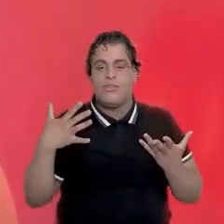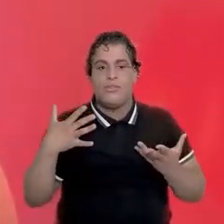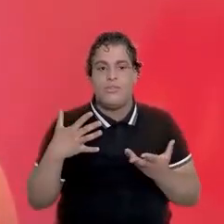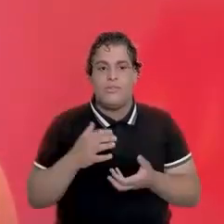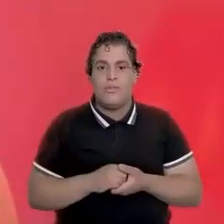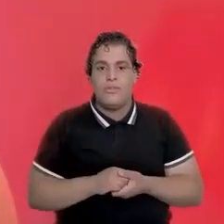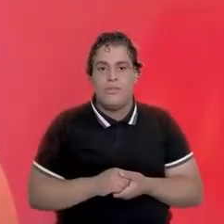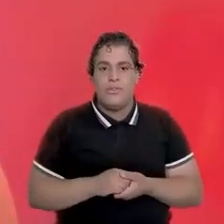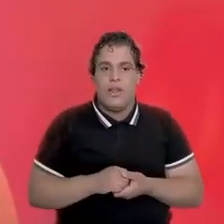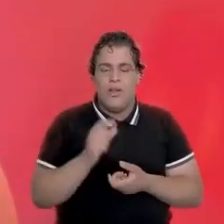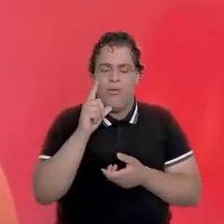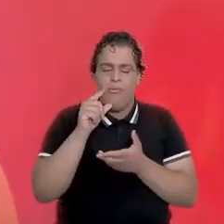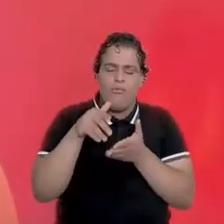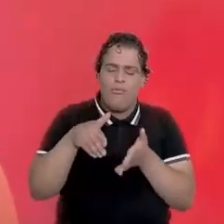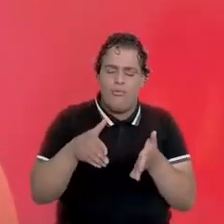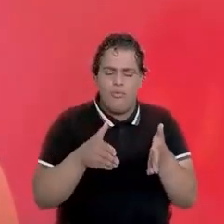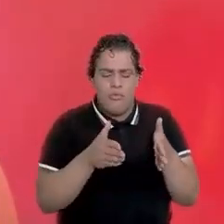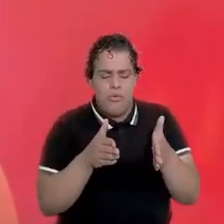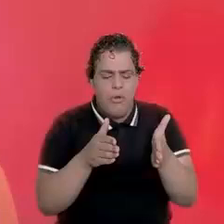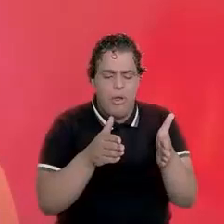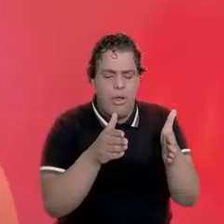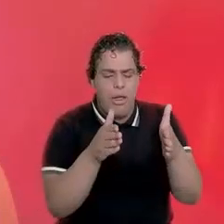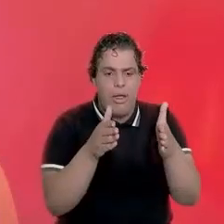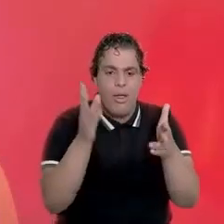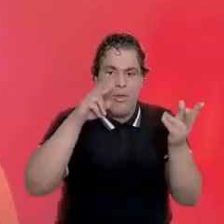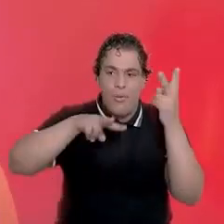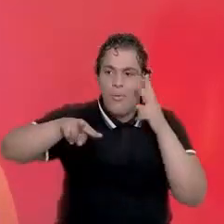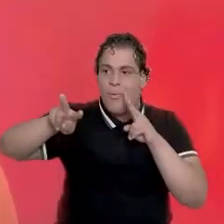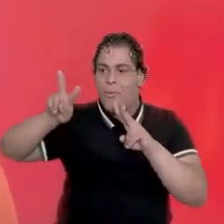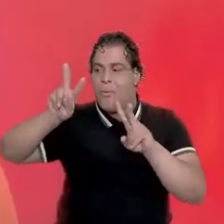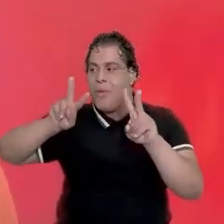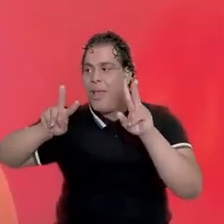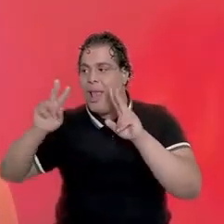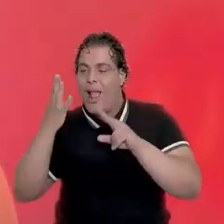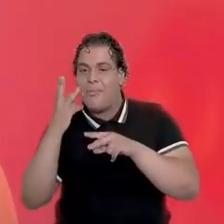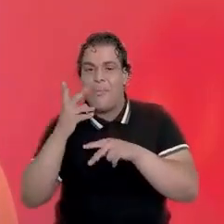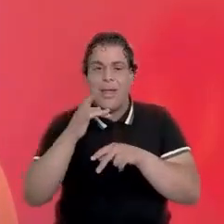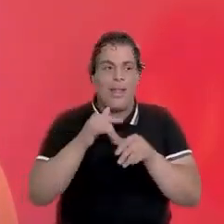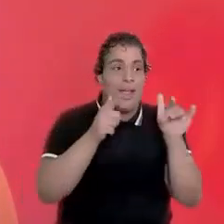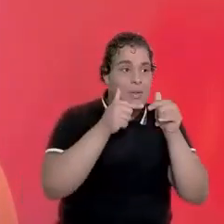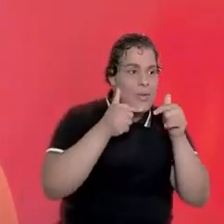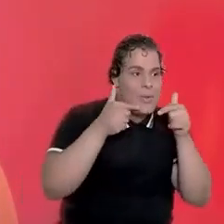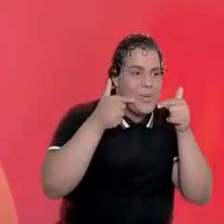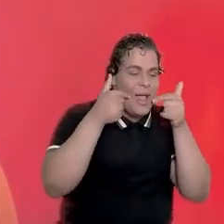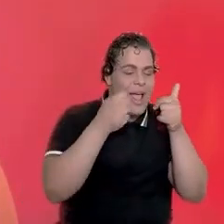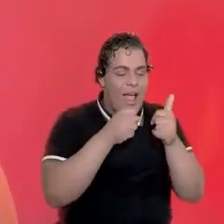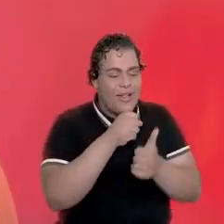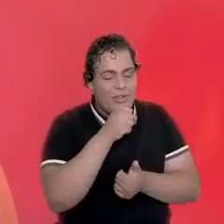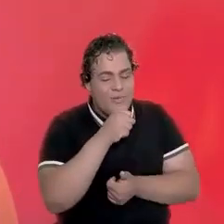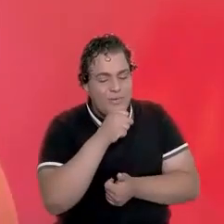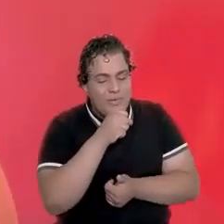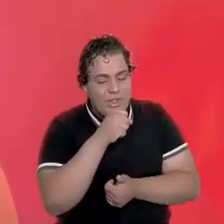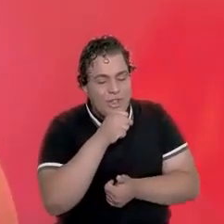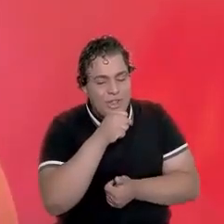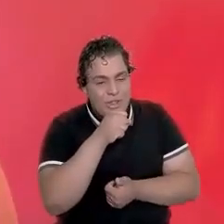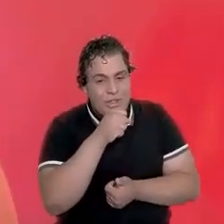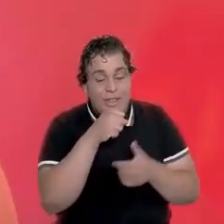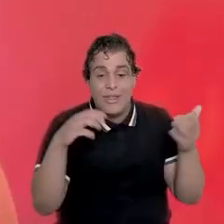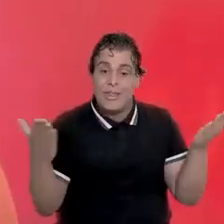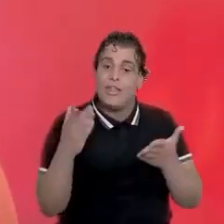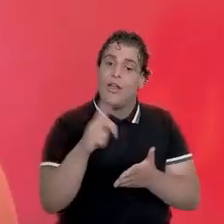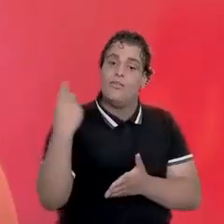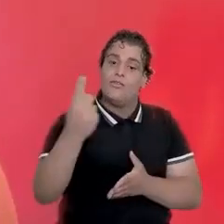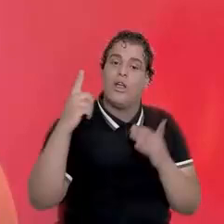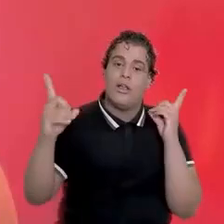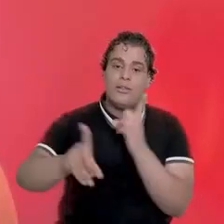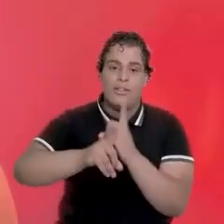de um riacho, no olhar de uma criança, no sorriso do idoso. Então, a gente encontra